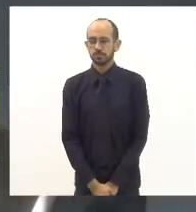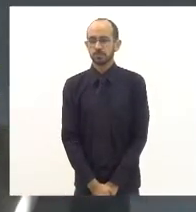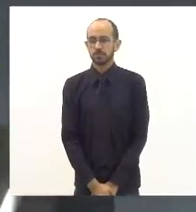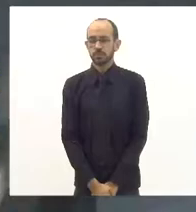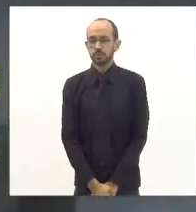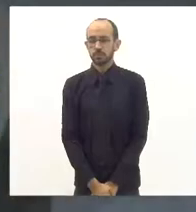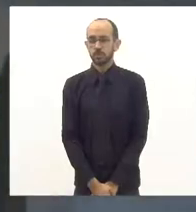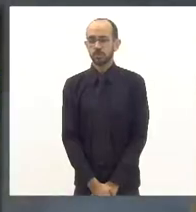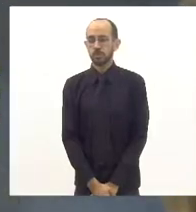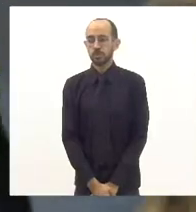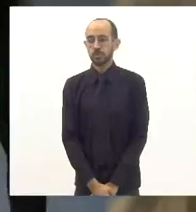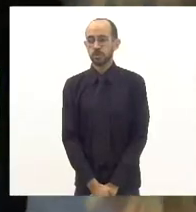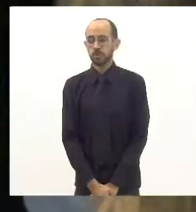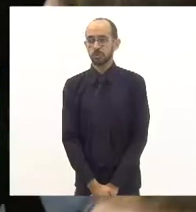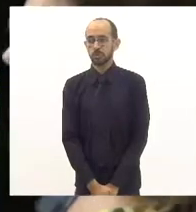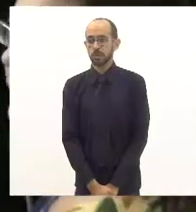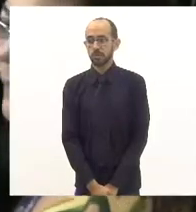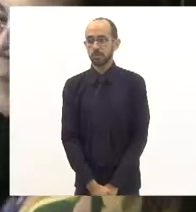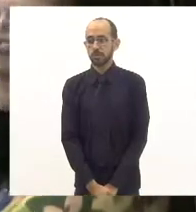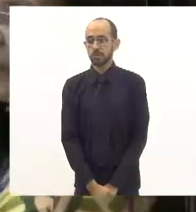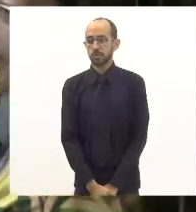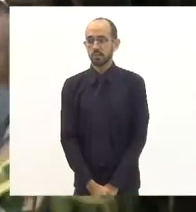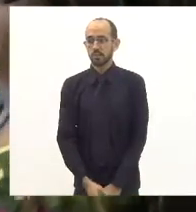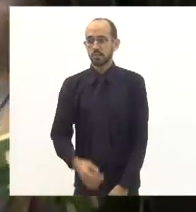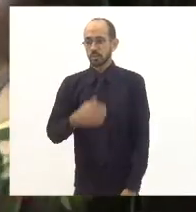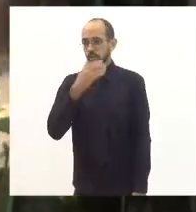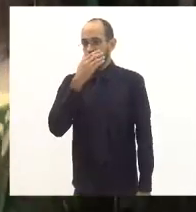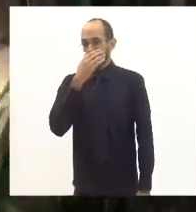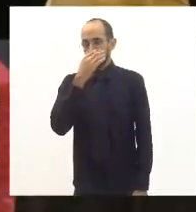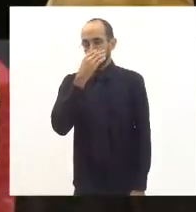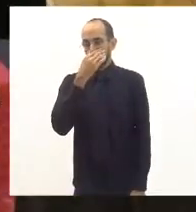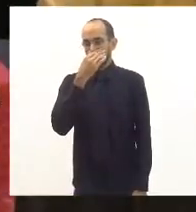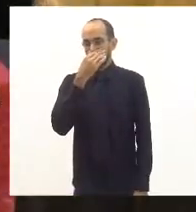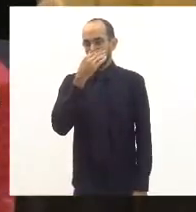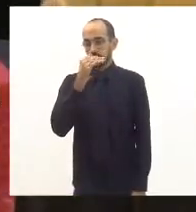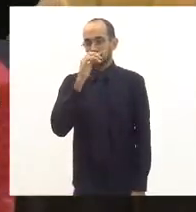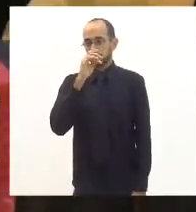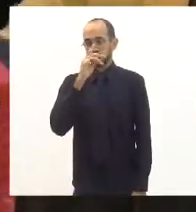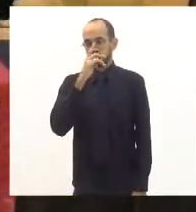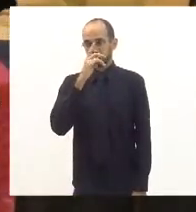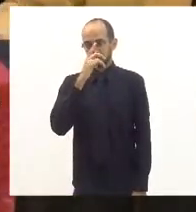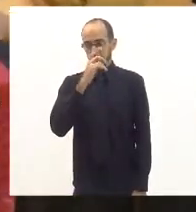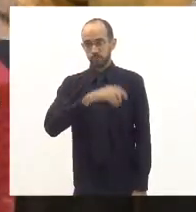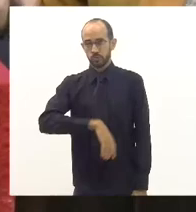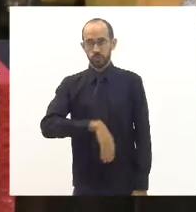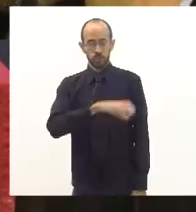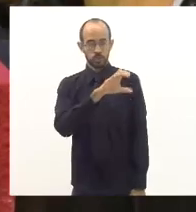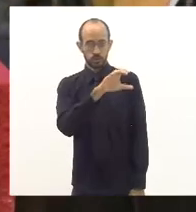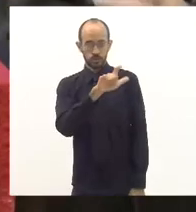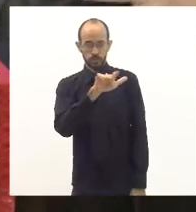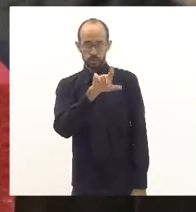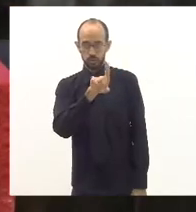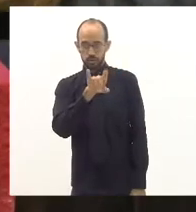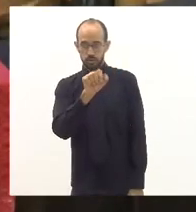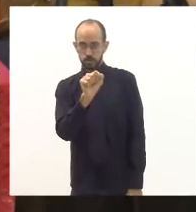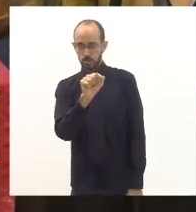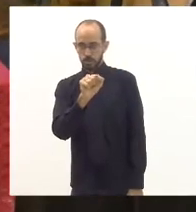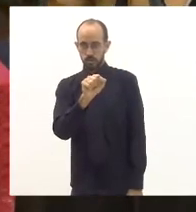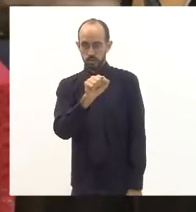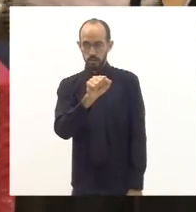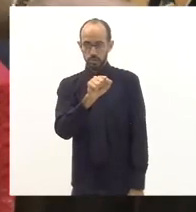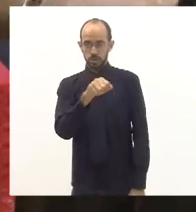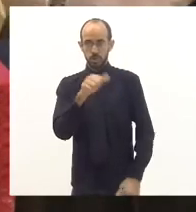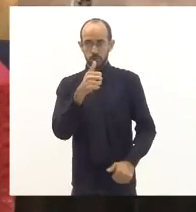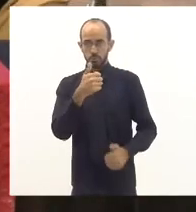Aclamado antes de abrir a boca. Isso é que é, Hernani. Um dia eu vou aprender aqui com você. Cláudia Gonçalves, pró-reitora de